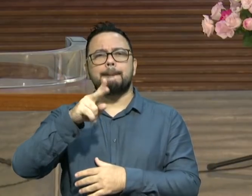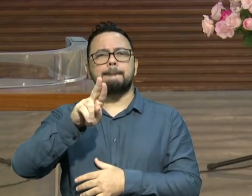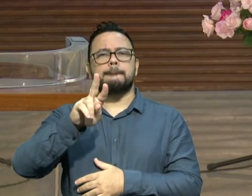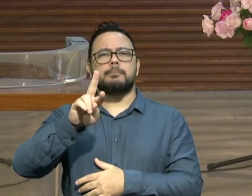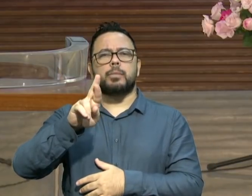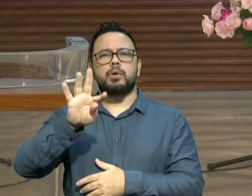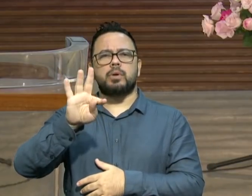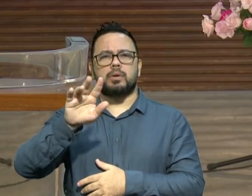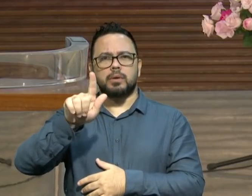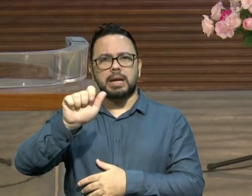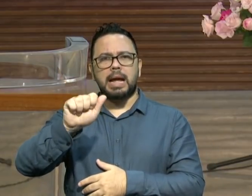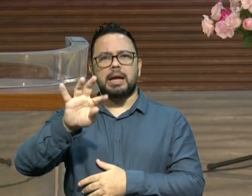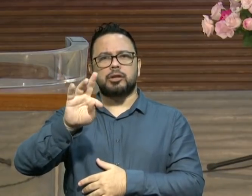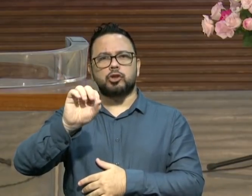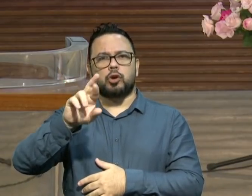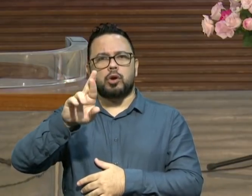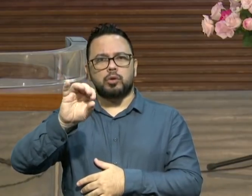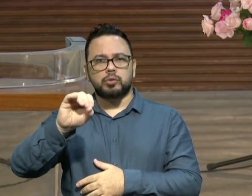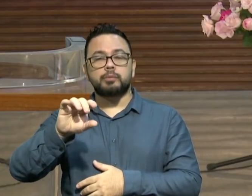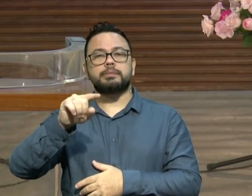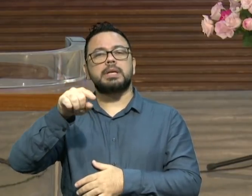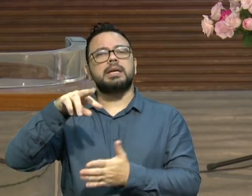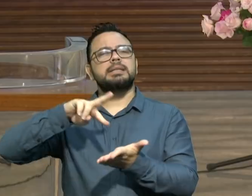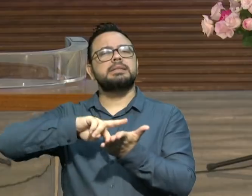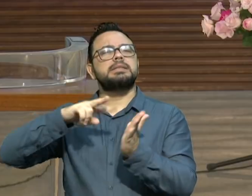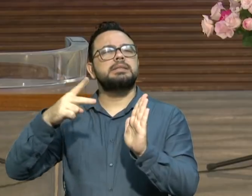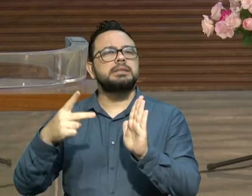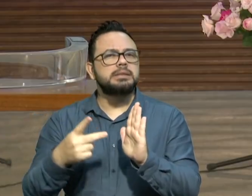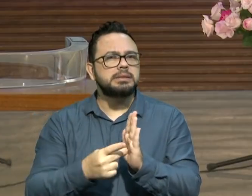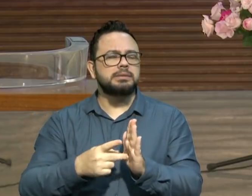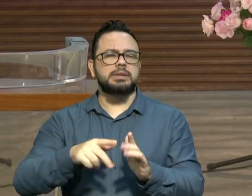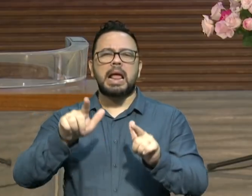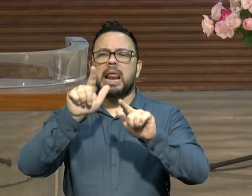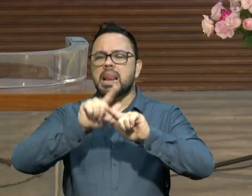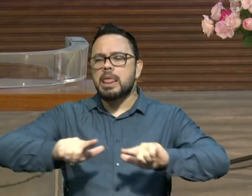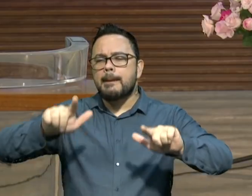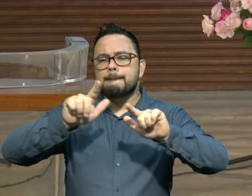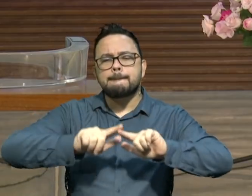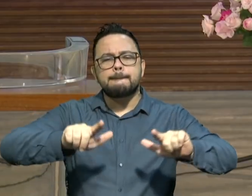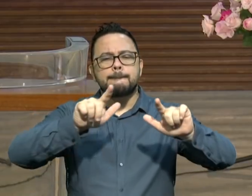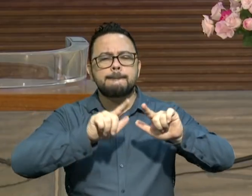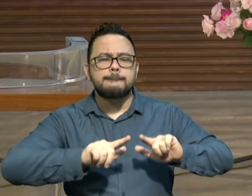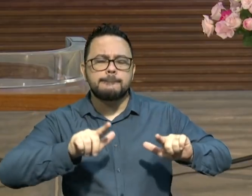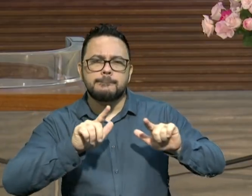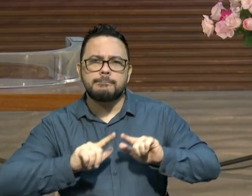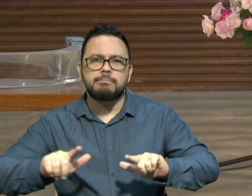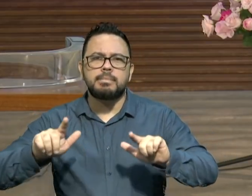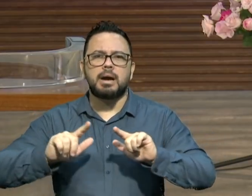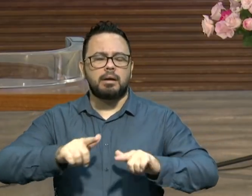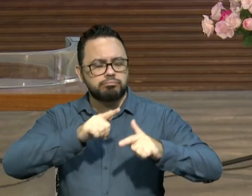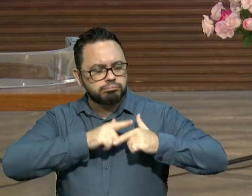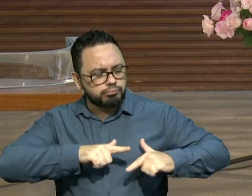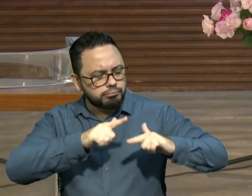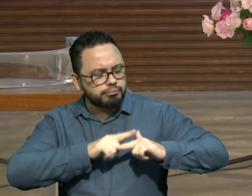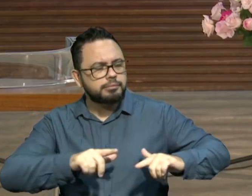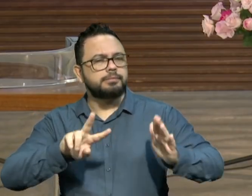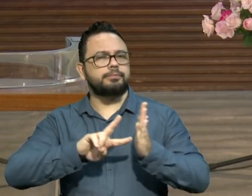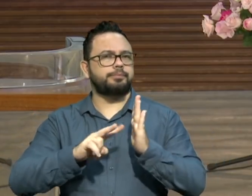purgatório significa por garni limpar purificar é um expiatório purificatório